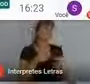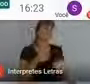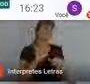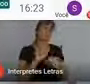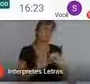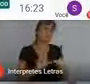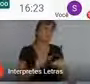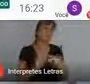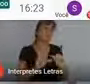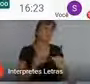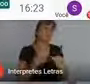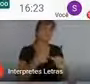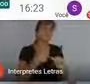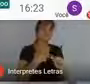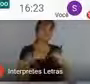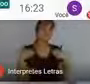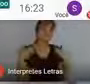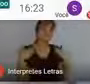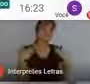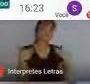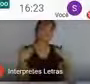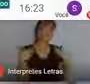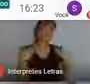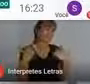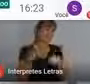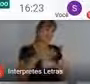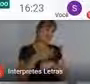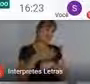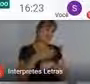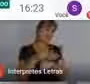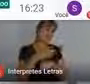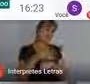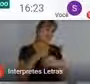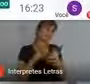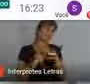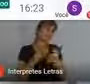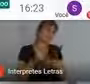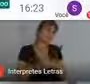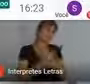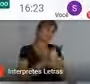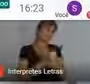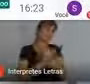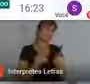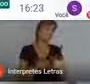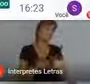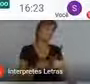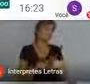muita alegria de fazer parte dele, tentar colaborar de alguma forma com